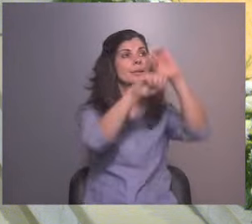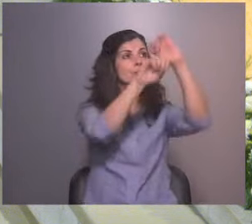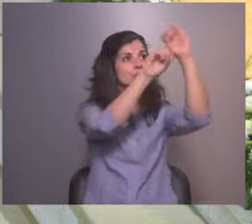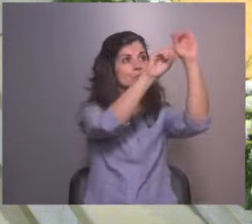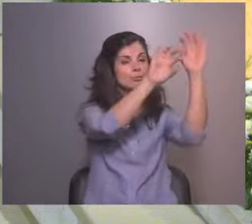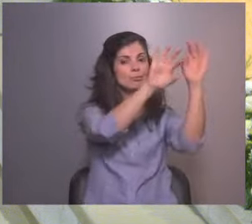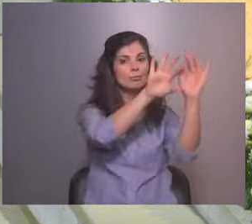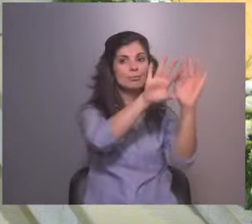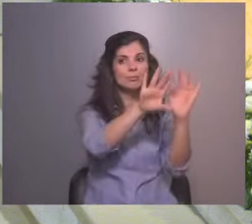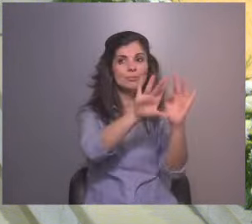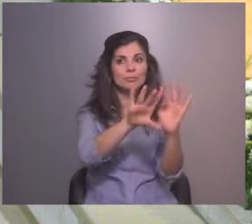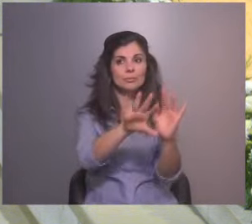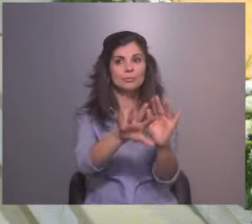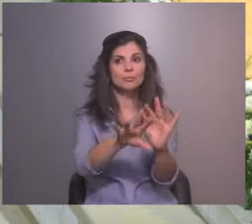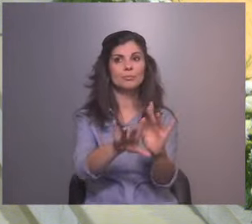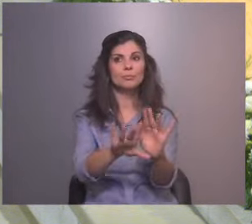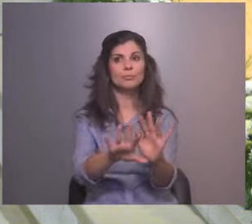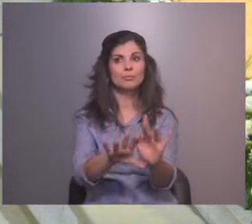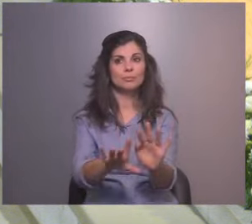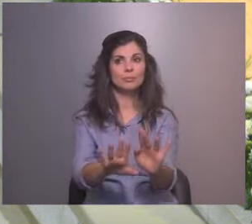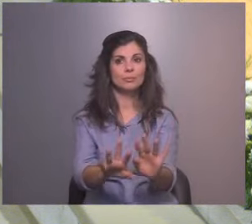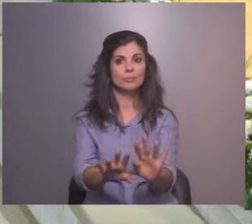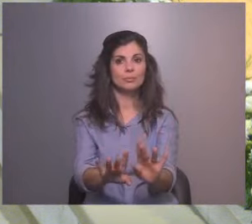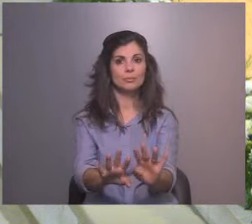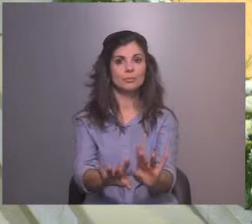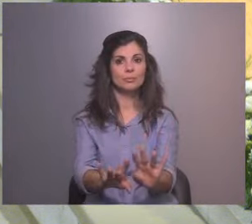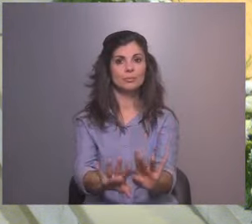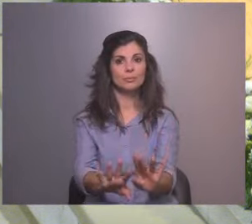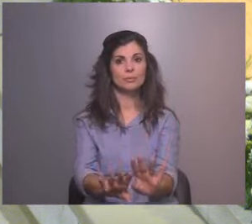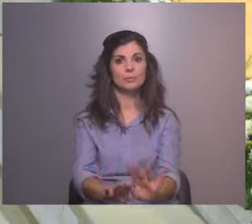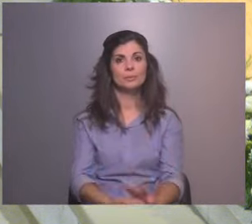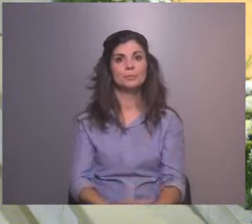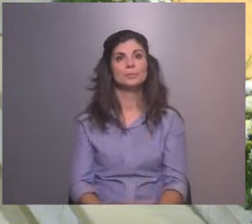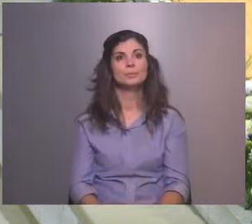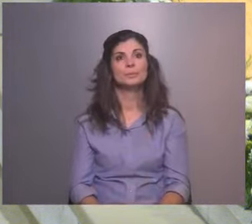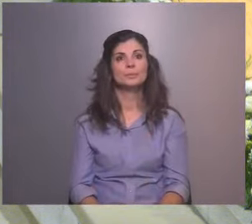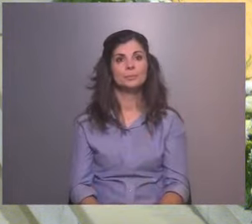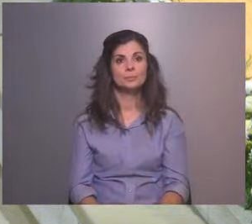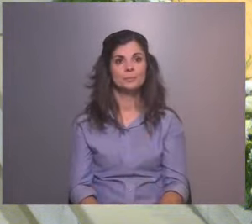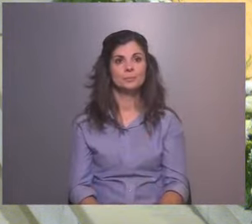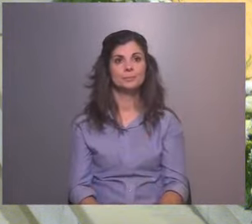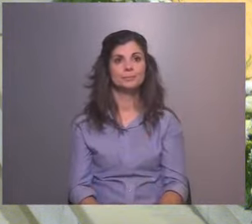Regina. Muito bem, uma vez mais, já está muito bem.